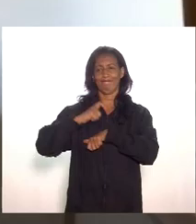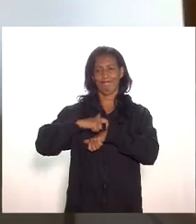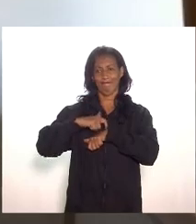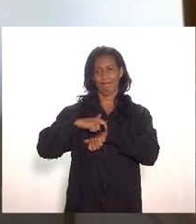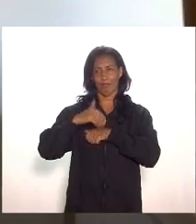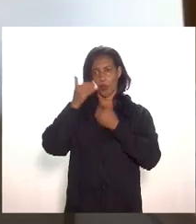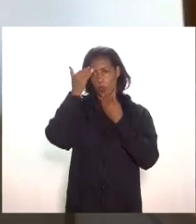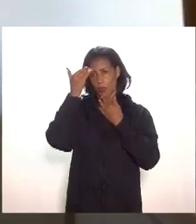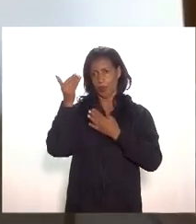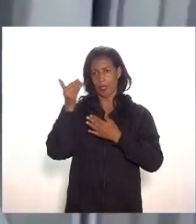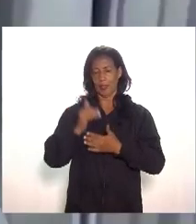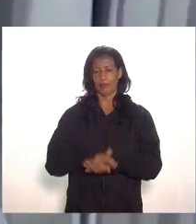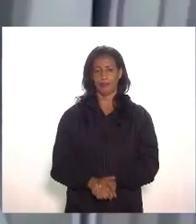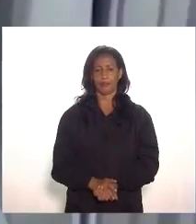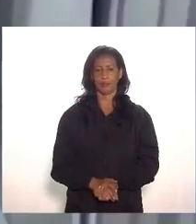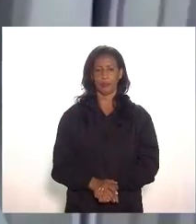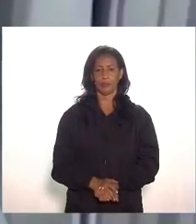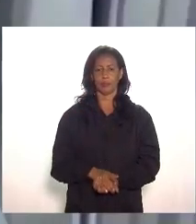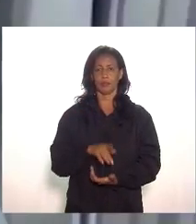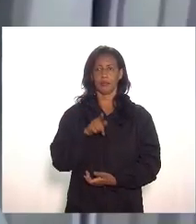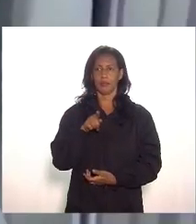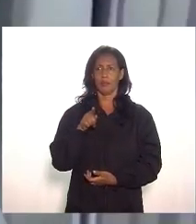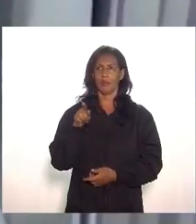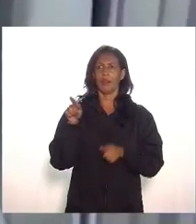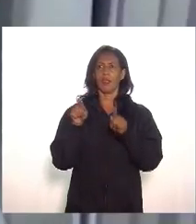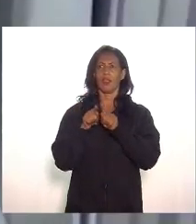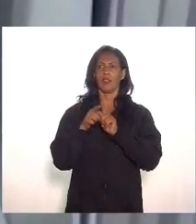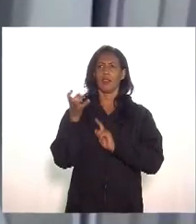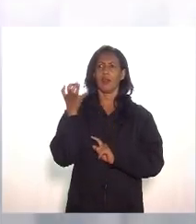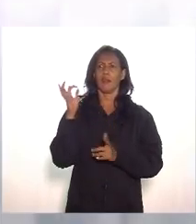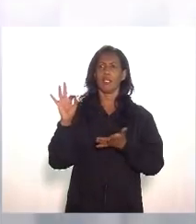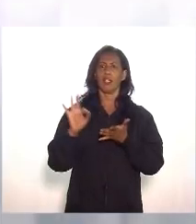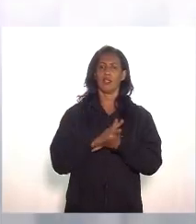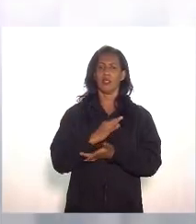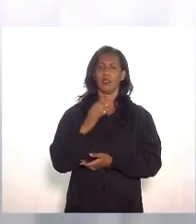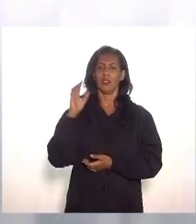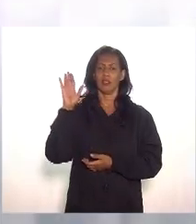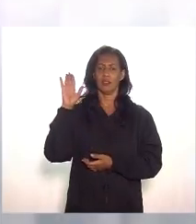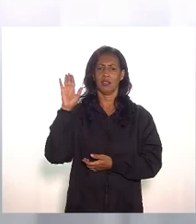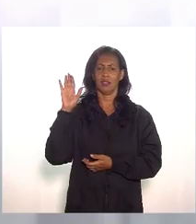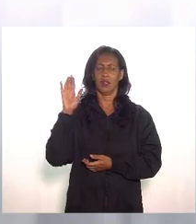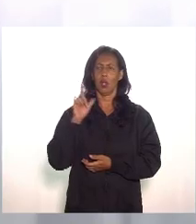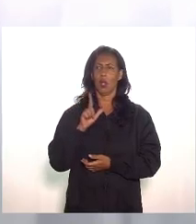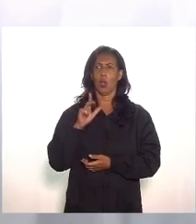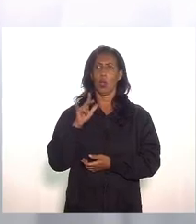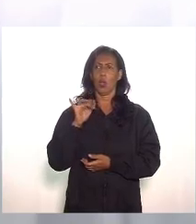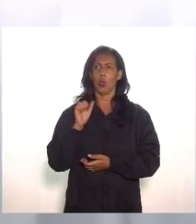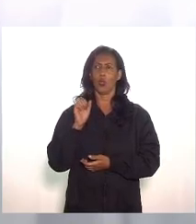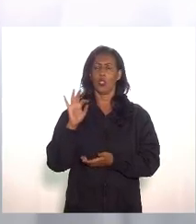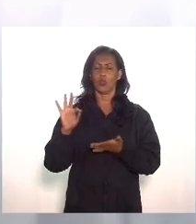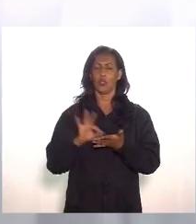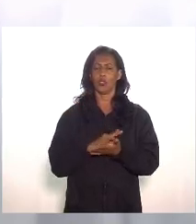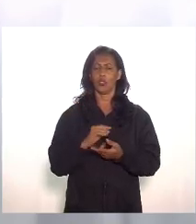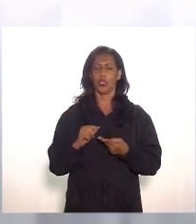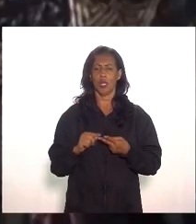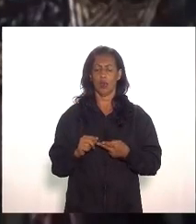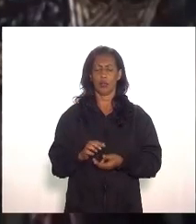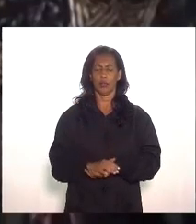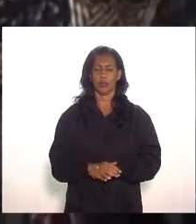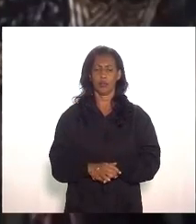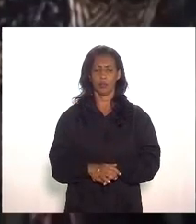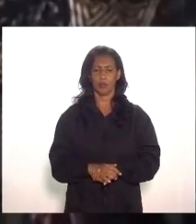obrigado, senhor. Também quero me inscrever, tia Ju. Obrigada pelo esclarecimento. O deputado Luiz Paulo se inscreve. O deputado Valdec. Para